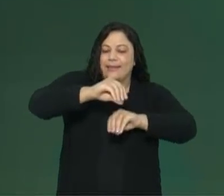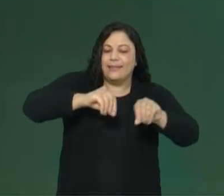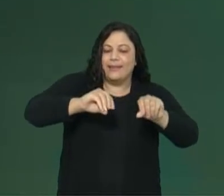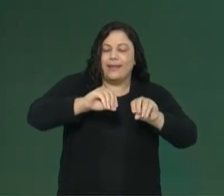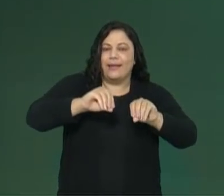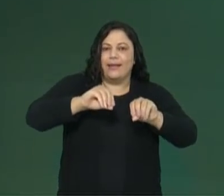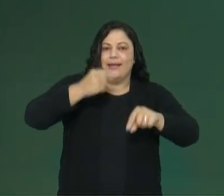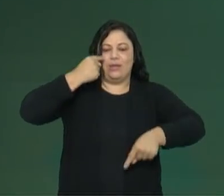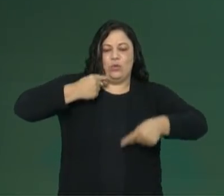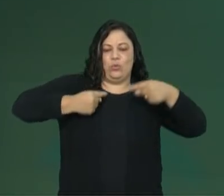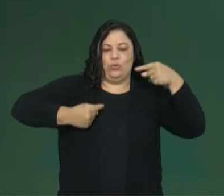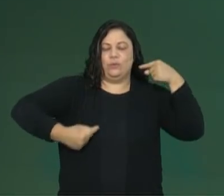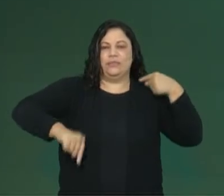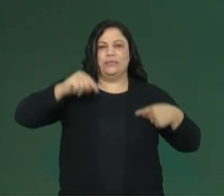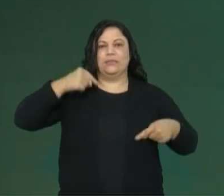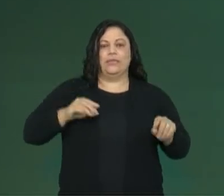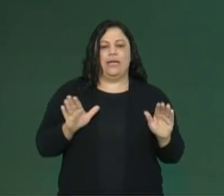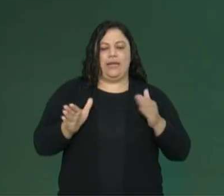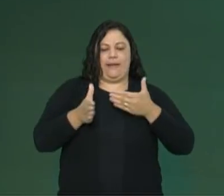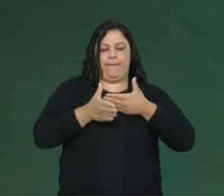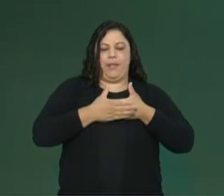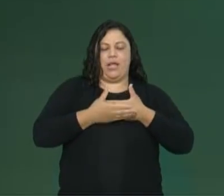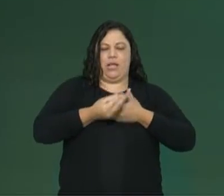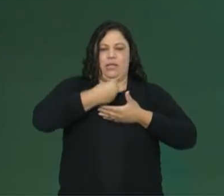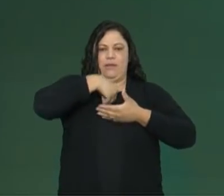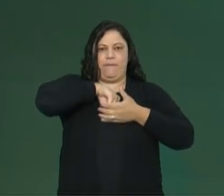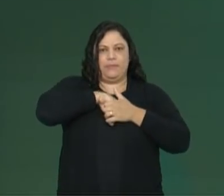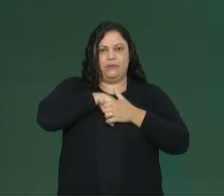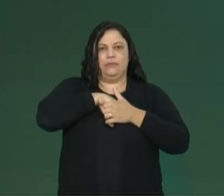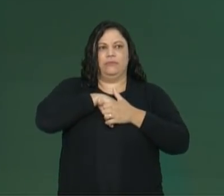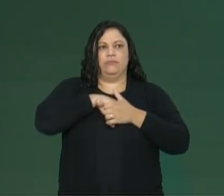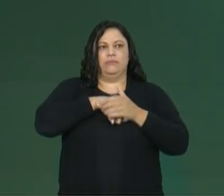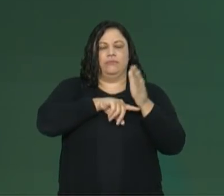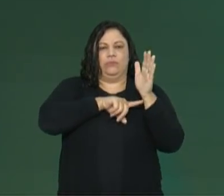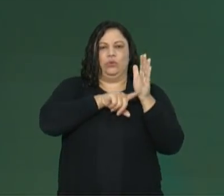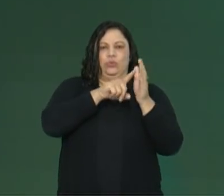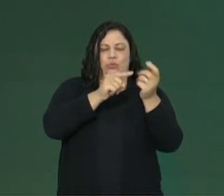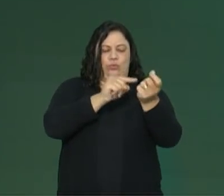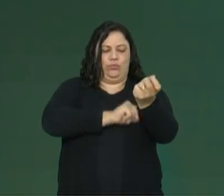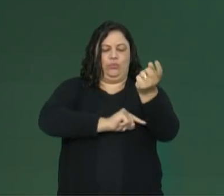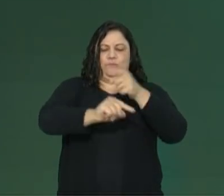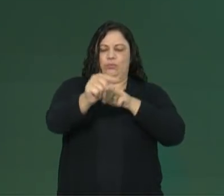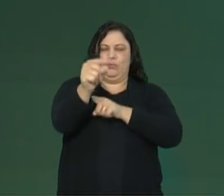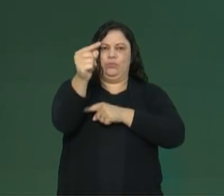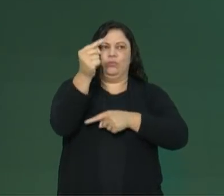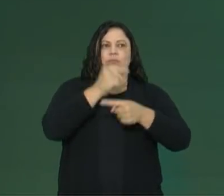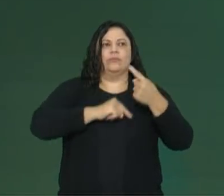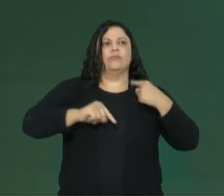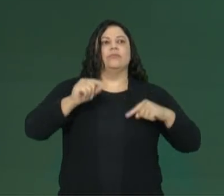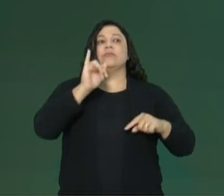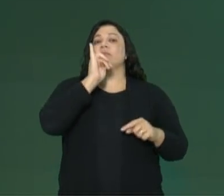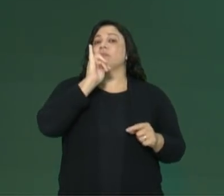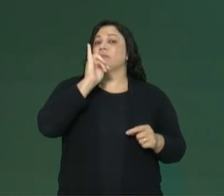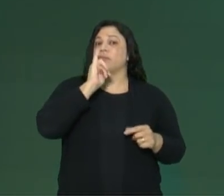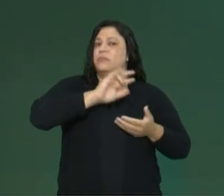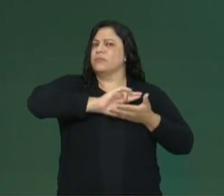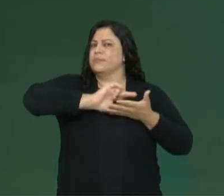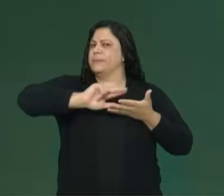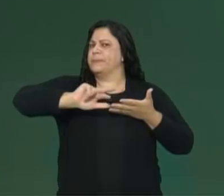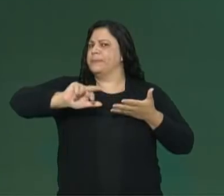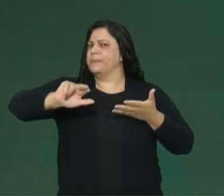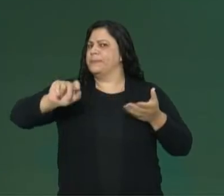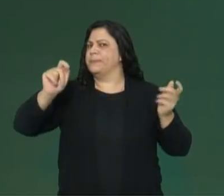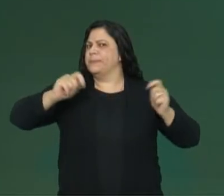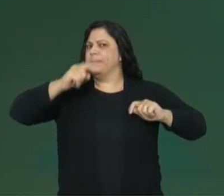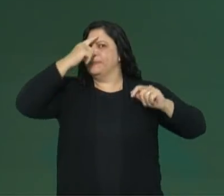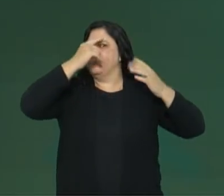fechada. O sangue sempre dentro de vasos sanguíneos. Então, olá, minhoquinha aqui como exemplo. Vários gânglios cerebrais,